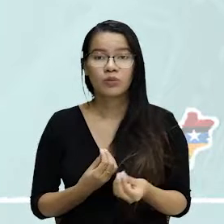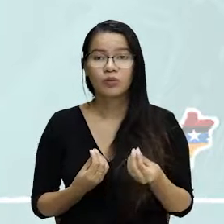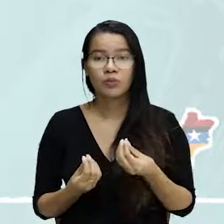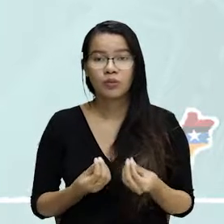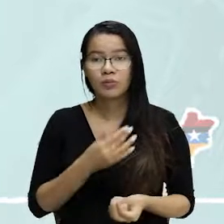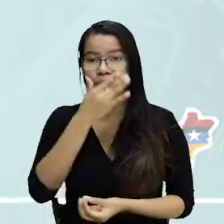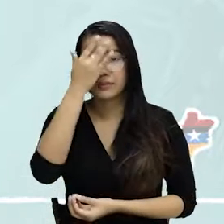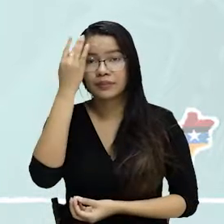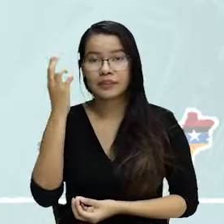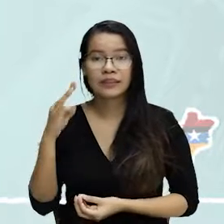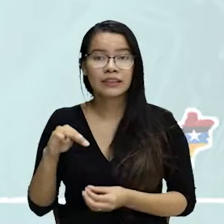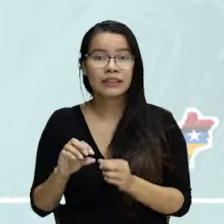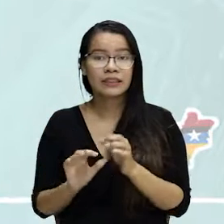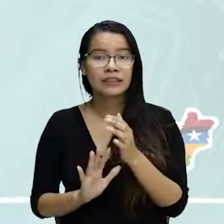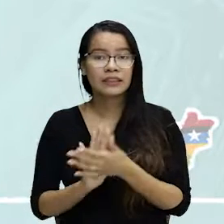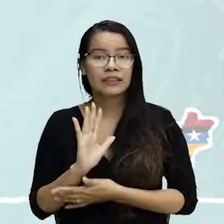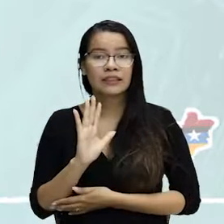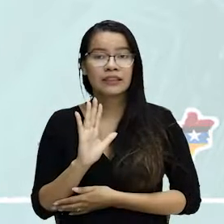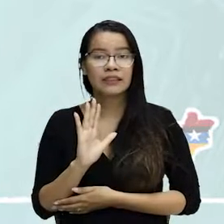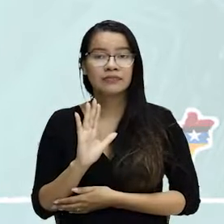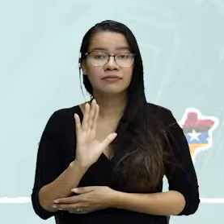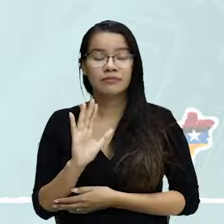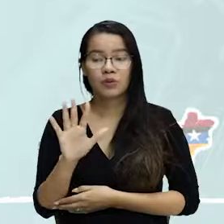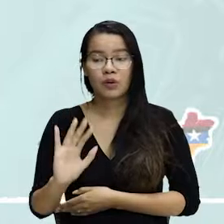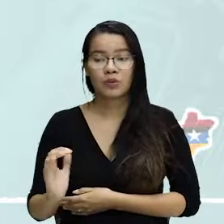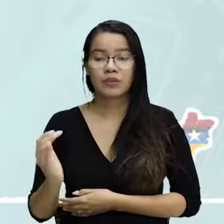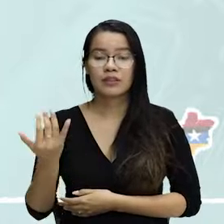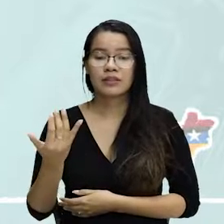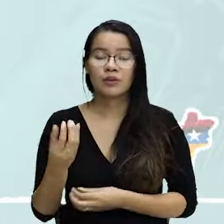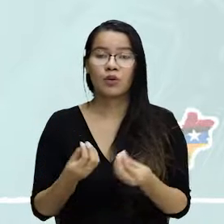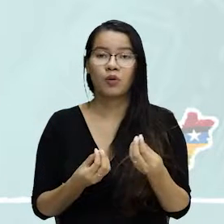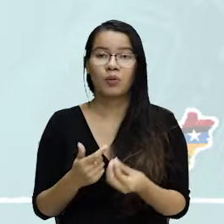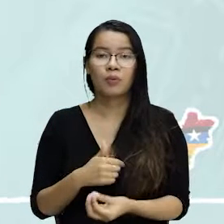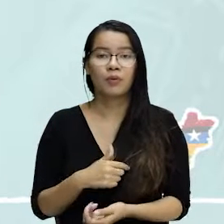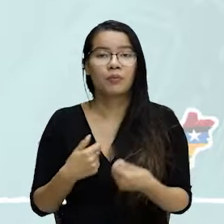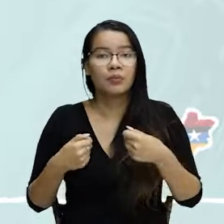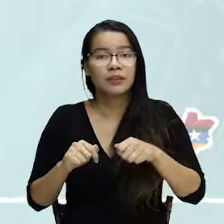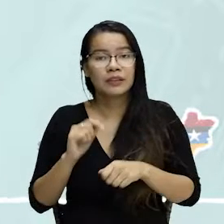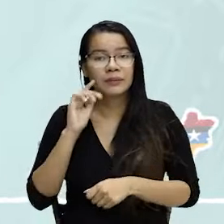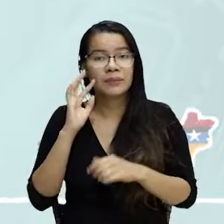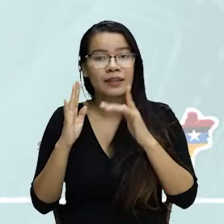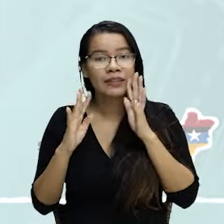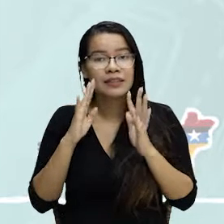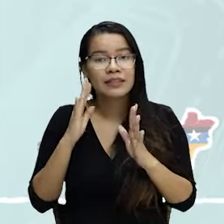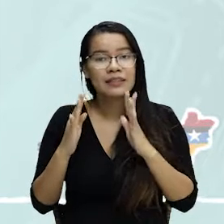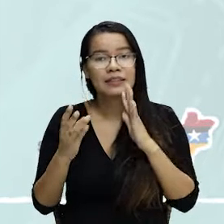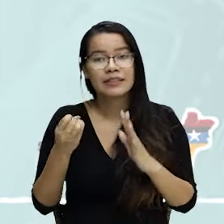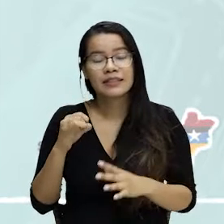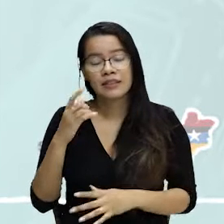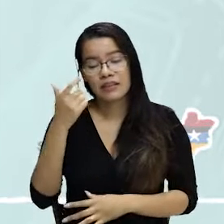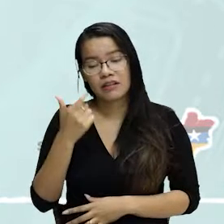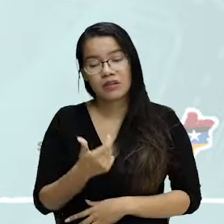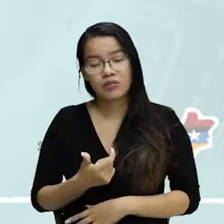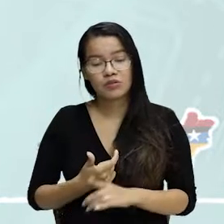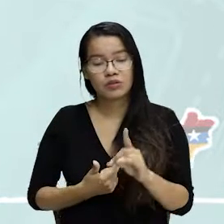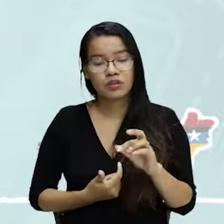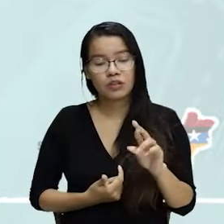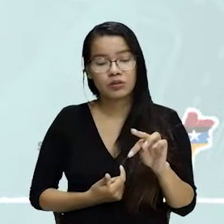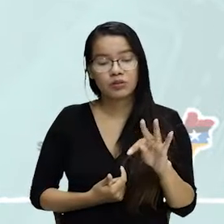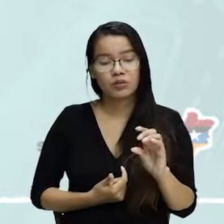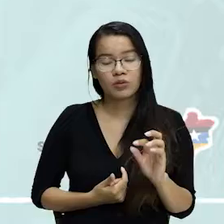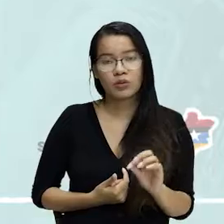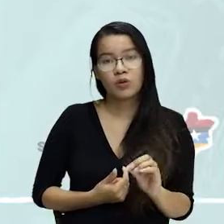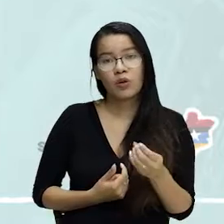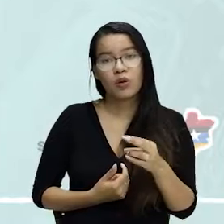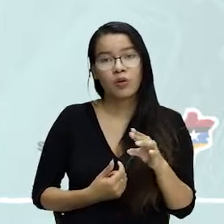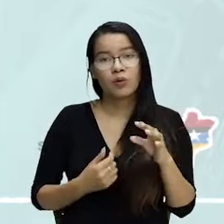cria a cena faz a interpretação e como eu poderia imaginar essa cena se eu fosse o diretor ou se eu fosse o ator.